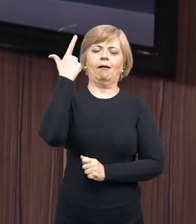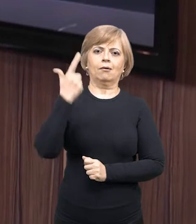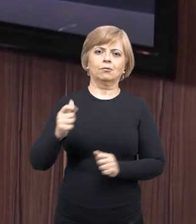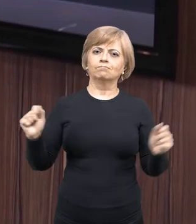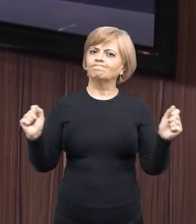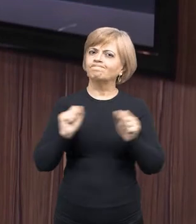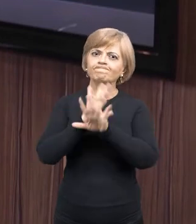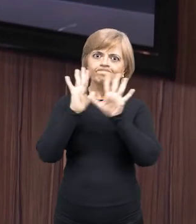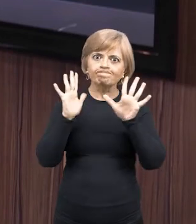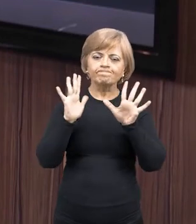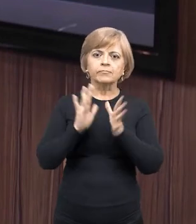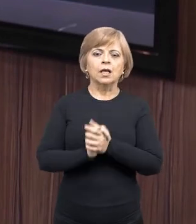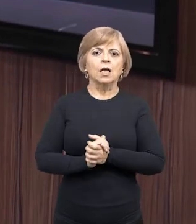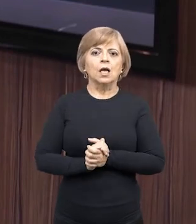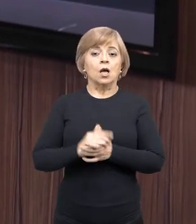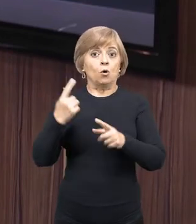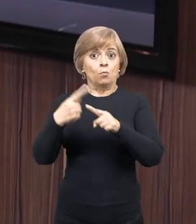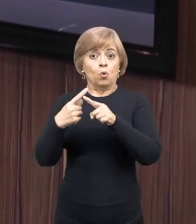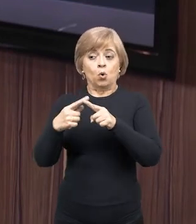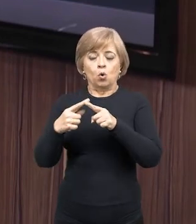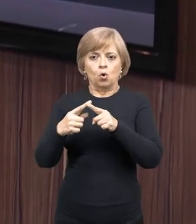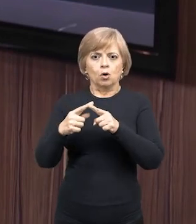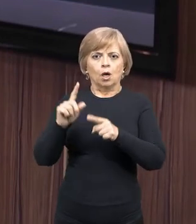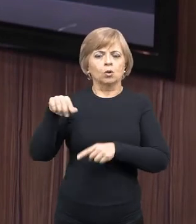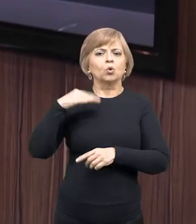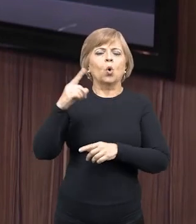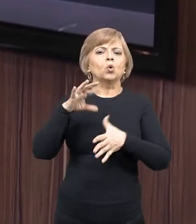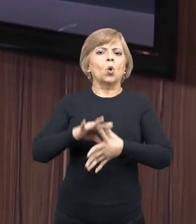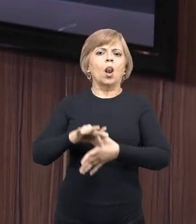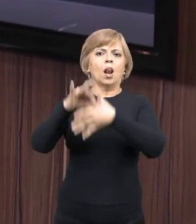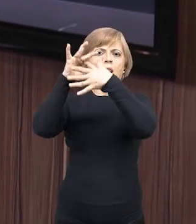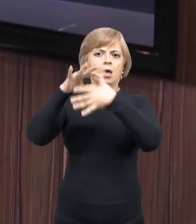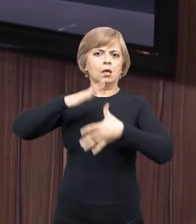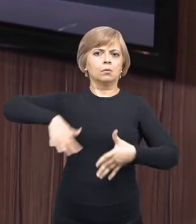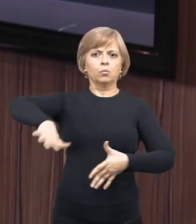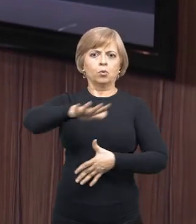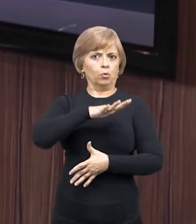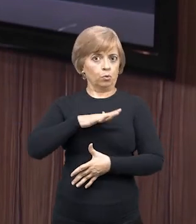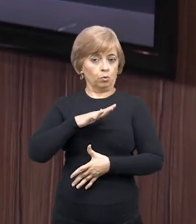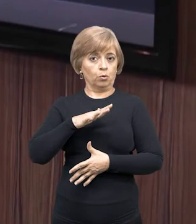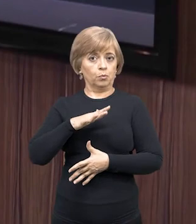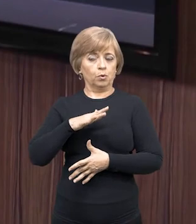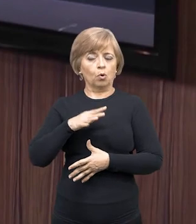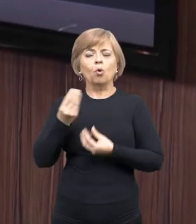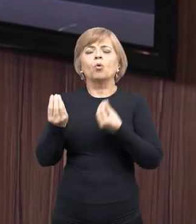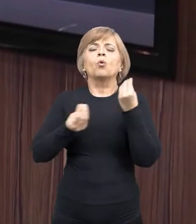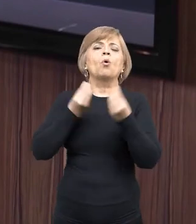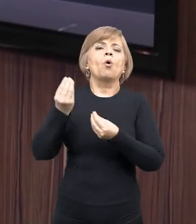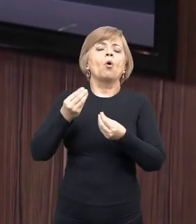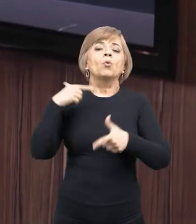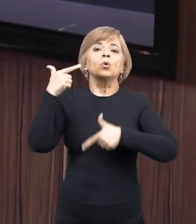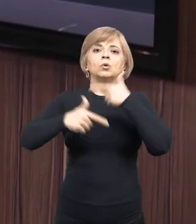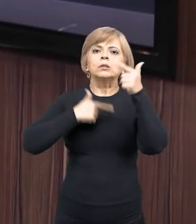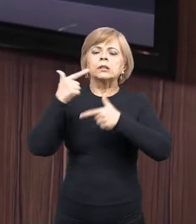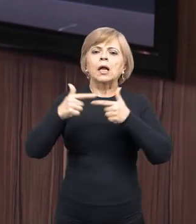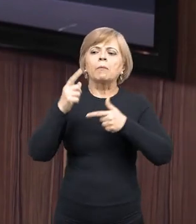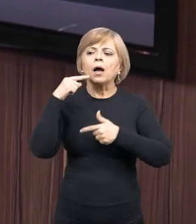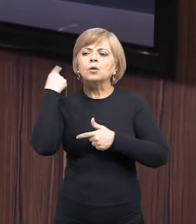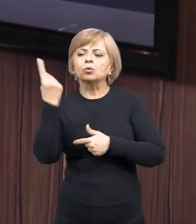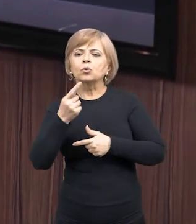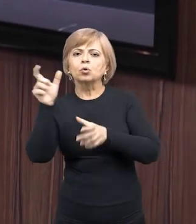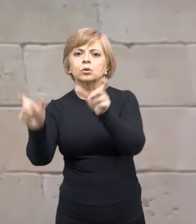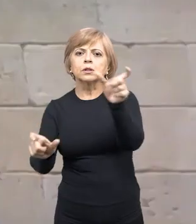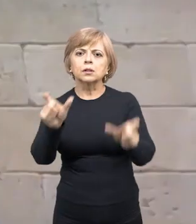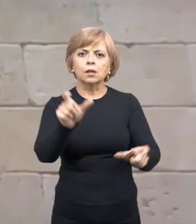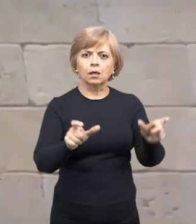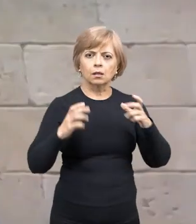população fluminense e para todas as autoridades públicas, não é mesmo? Como é que esse trabalho pode ser acompanhado por